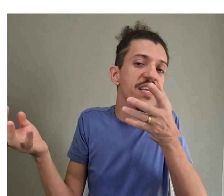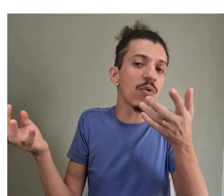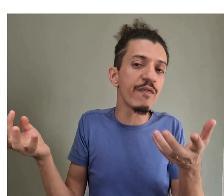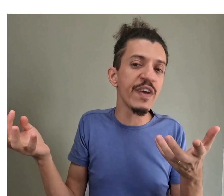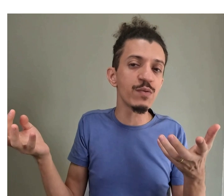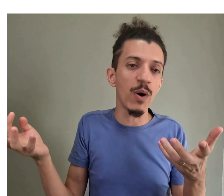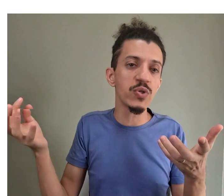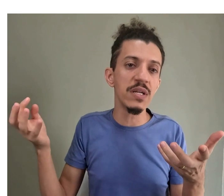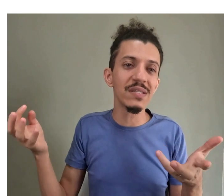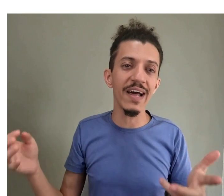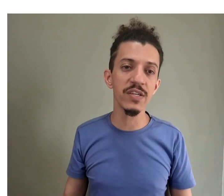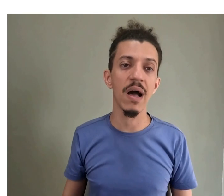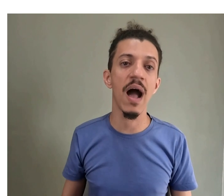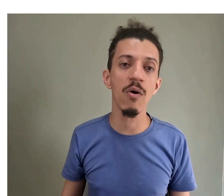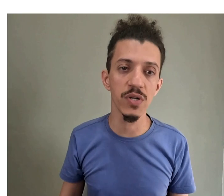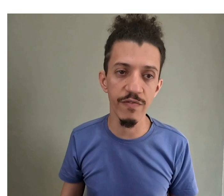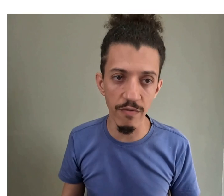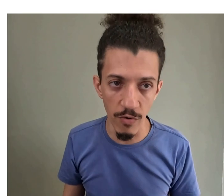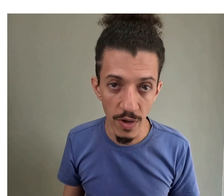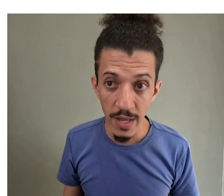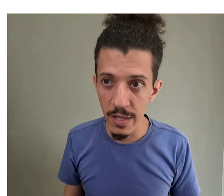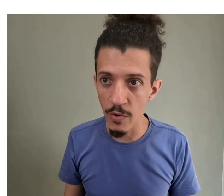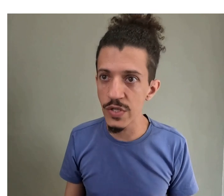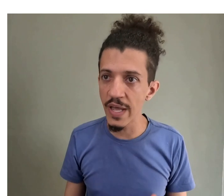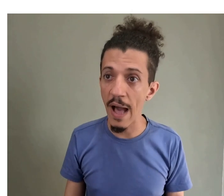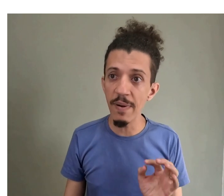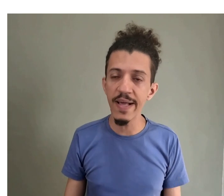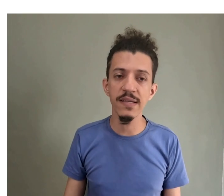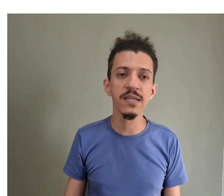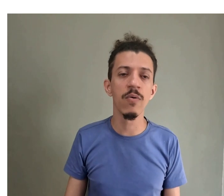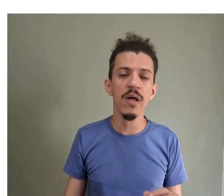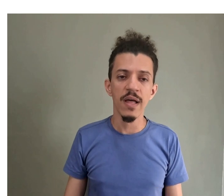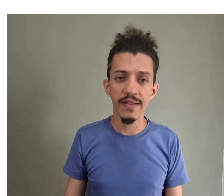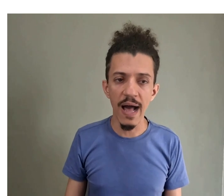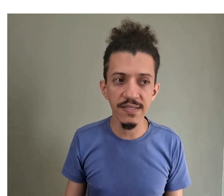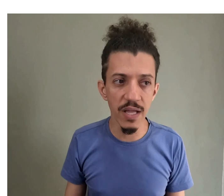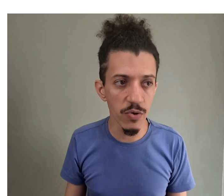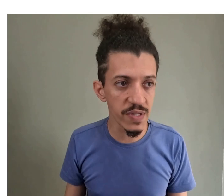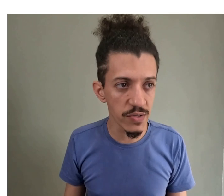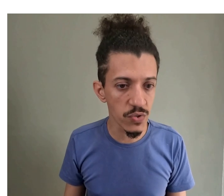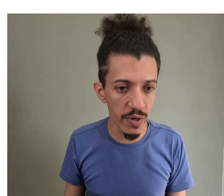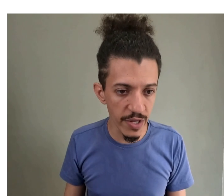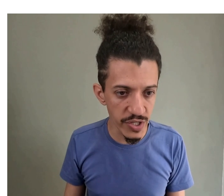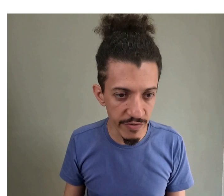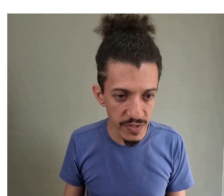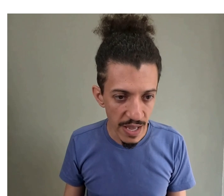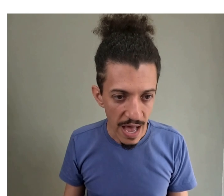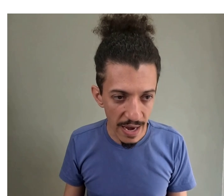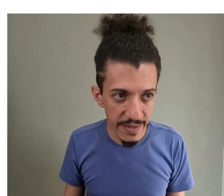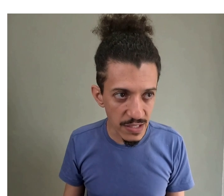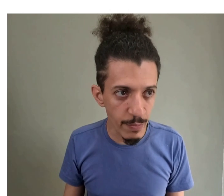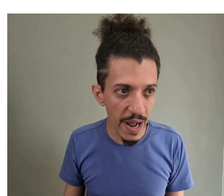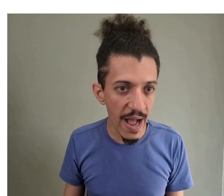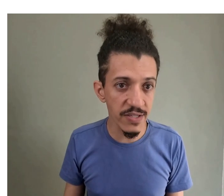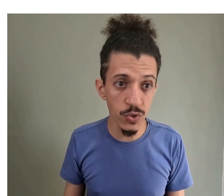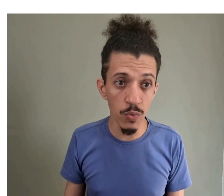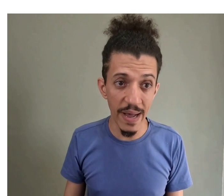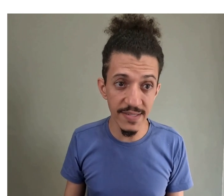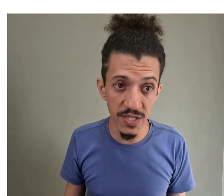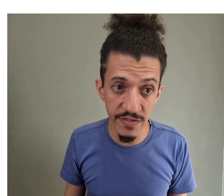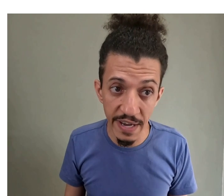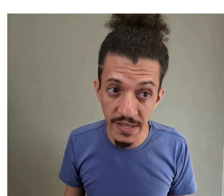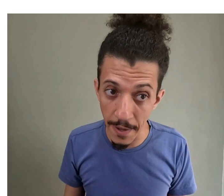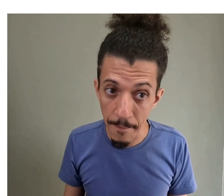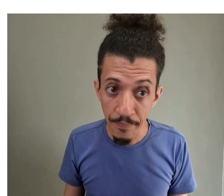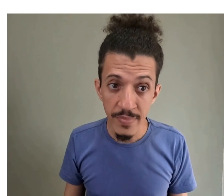você, sendo ouvinte, pode utilizar isso ao seu favor. Então, isso aí é a aplicação das neurociências cognitivas, além das práticas e tudo mais